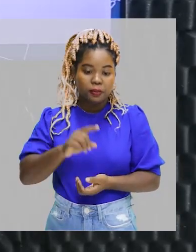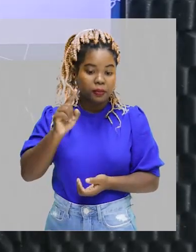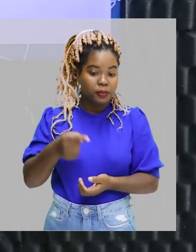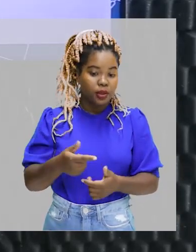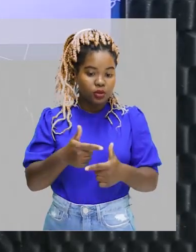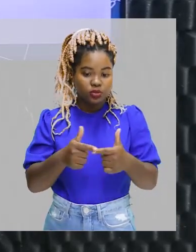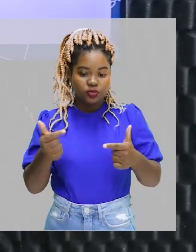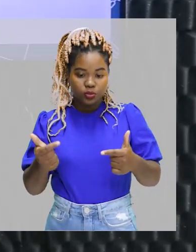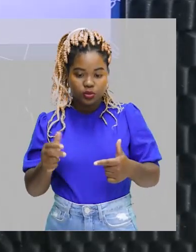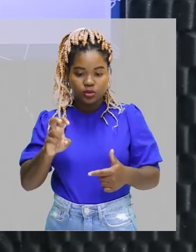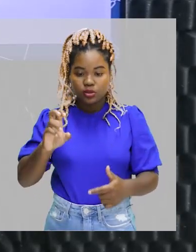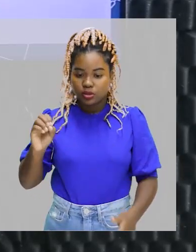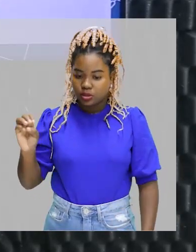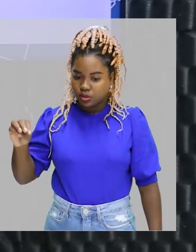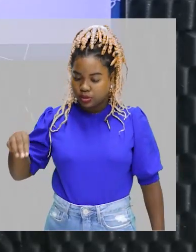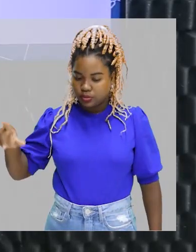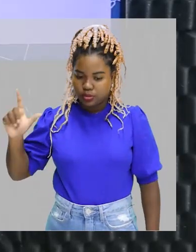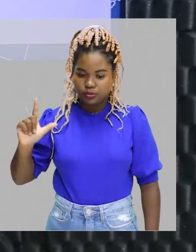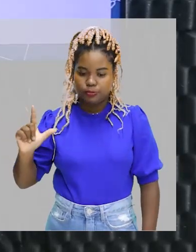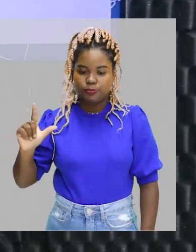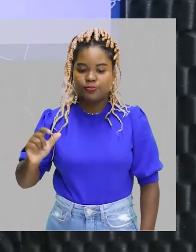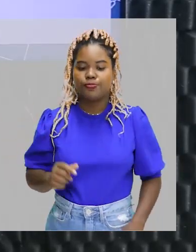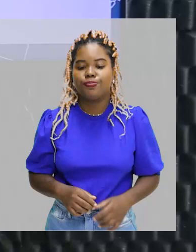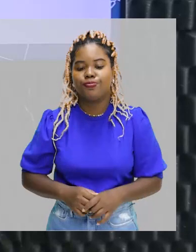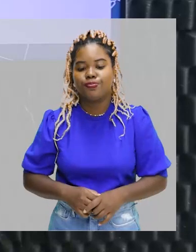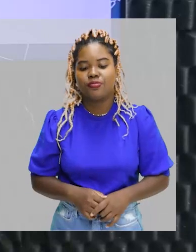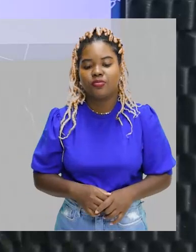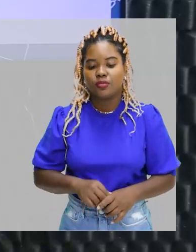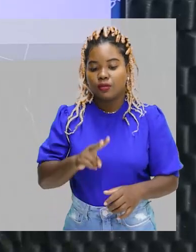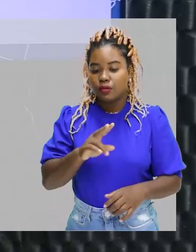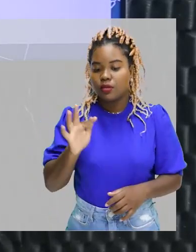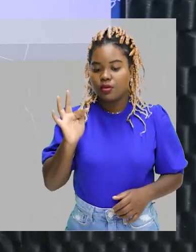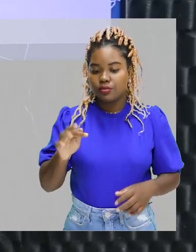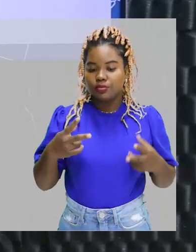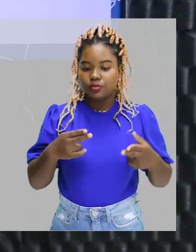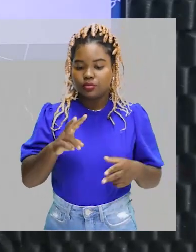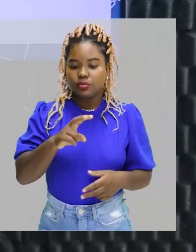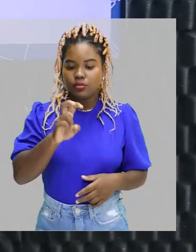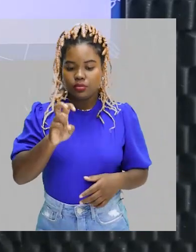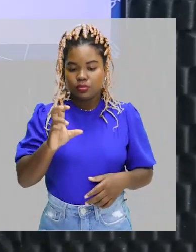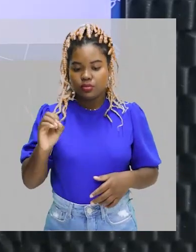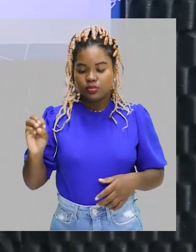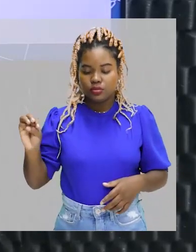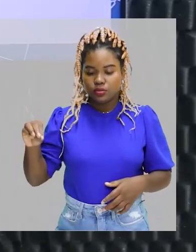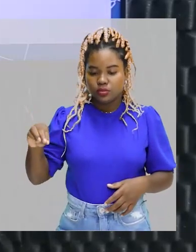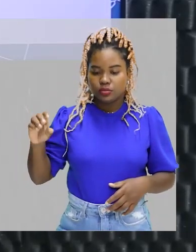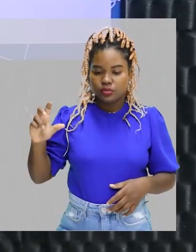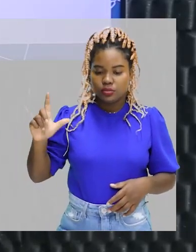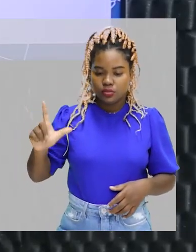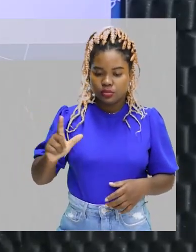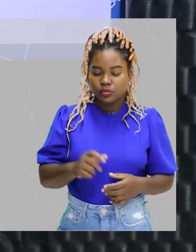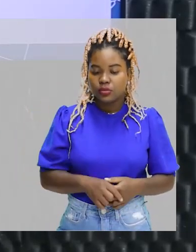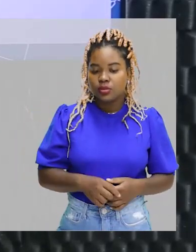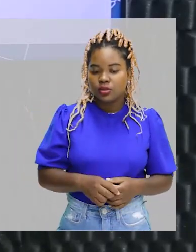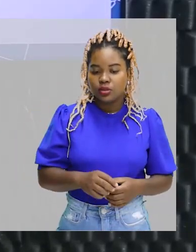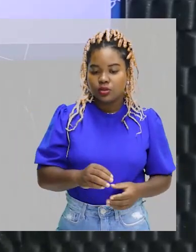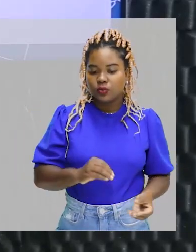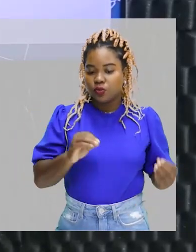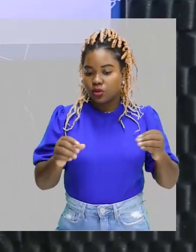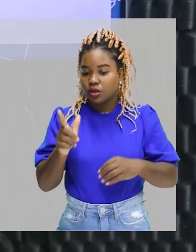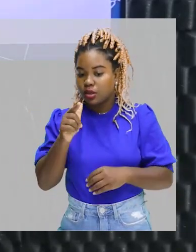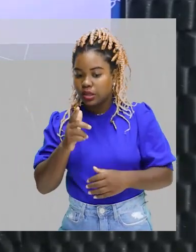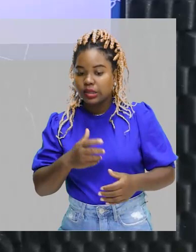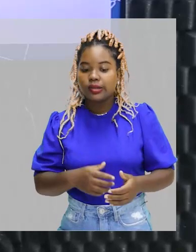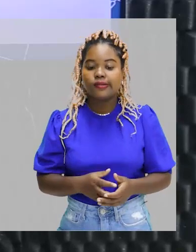2, 500. 500 ml. Então, eu vou adicionar água até chegar a um volume